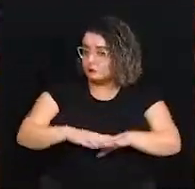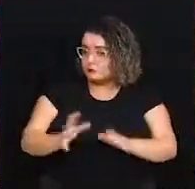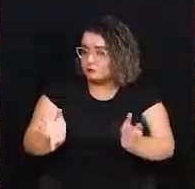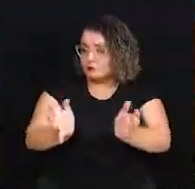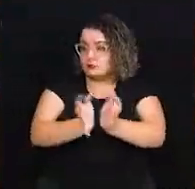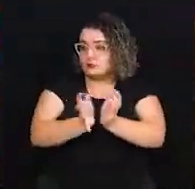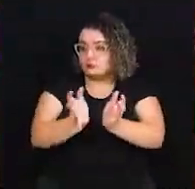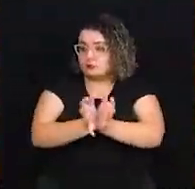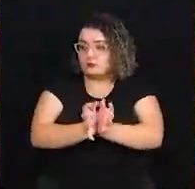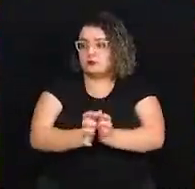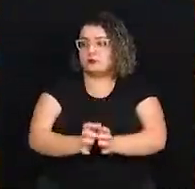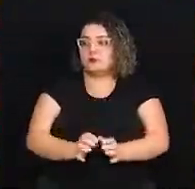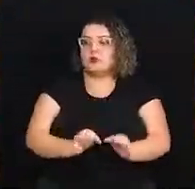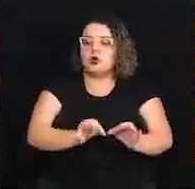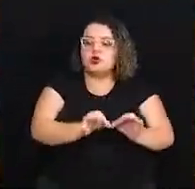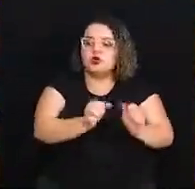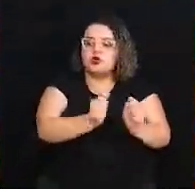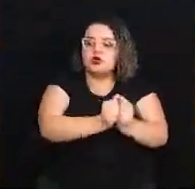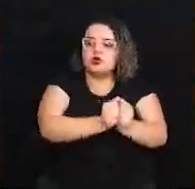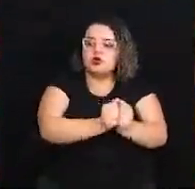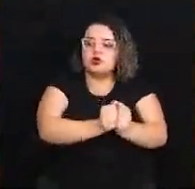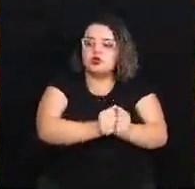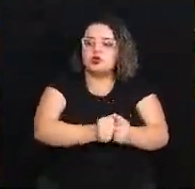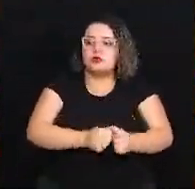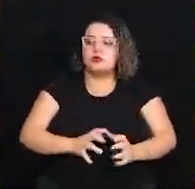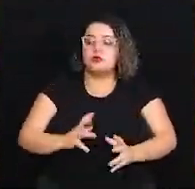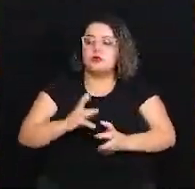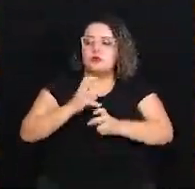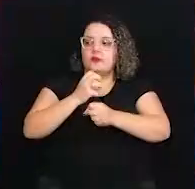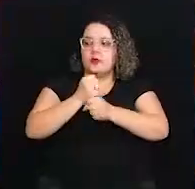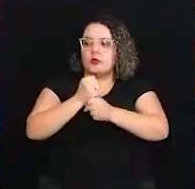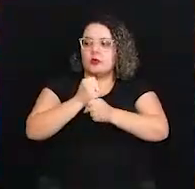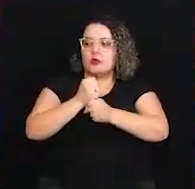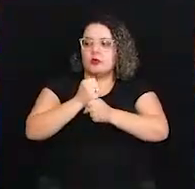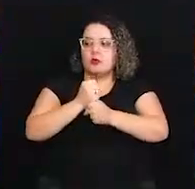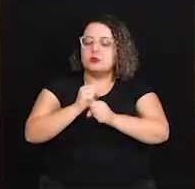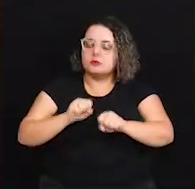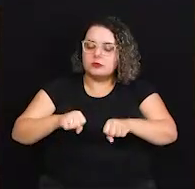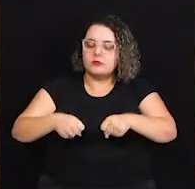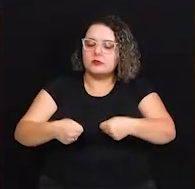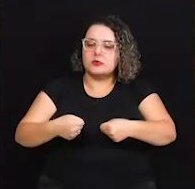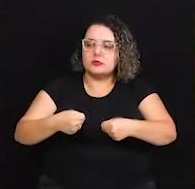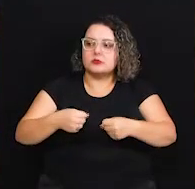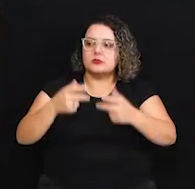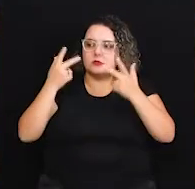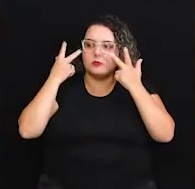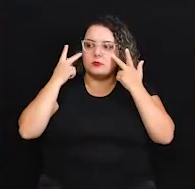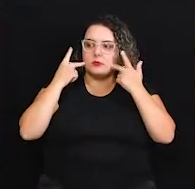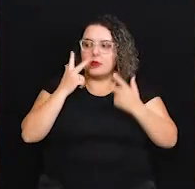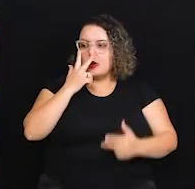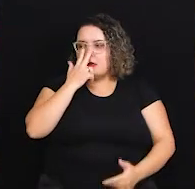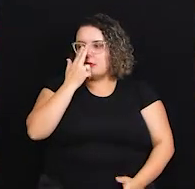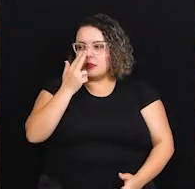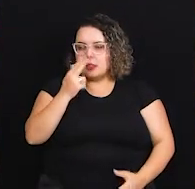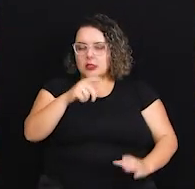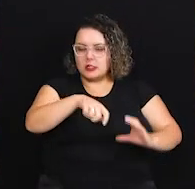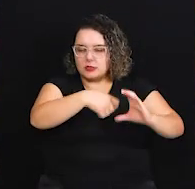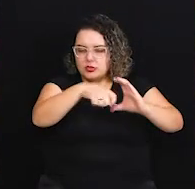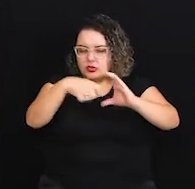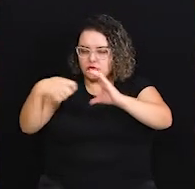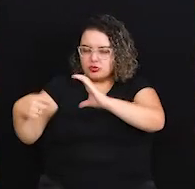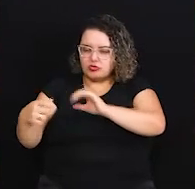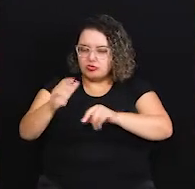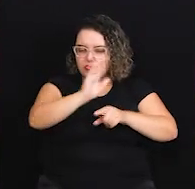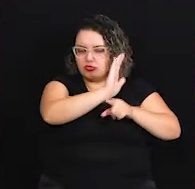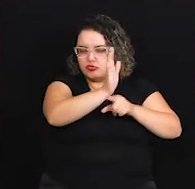equipe, sincronizados e vigorosos em defesa da natureza. Parece até coisa de filme, de cenografia,